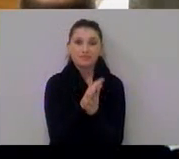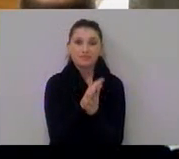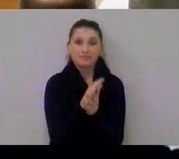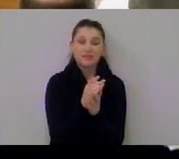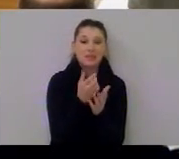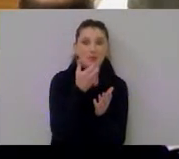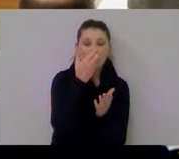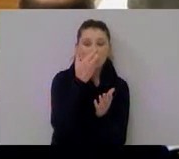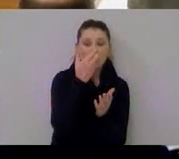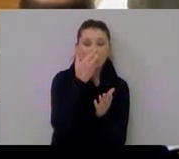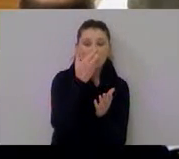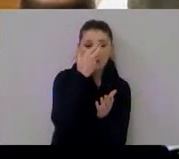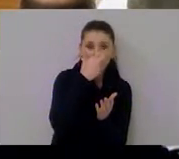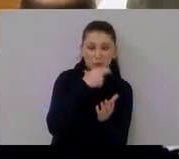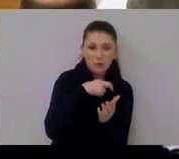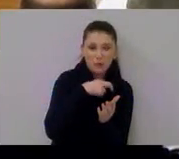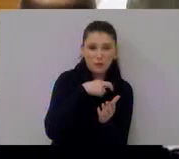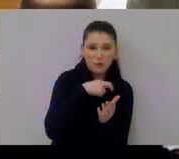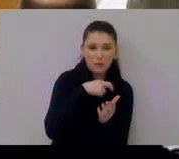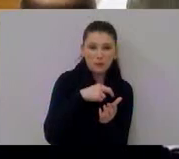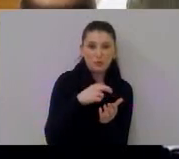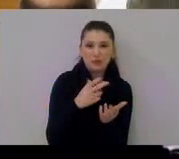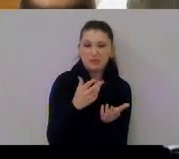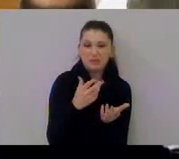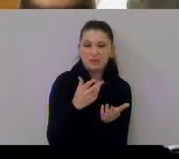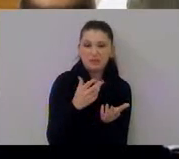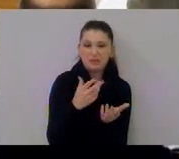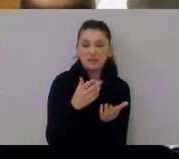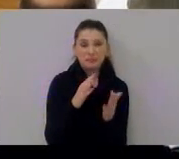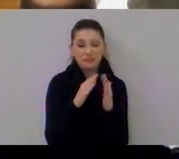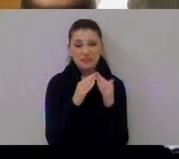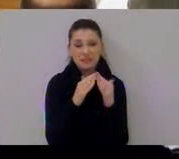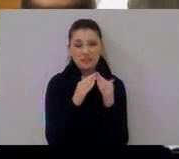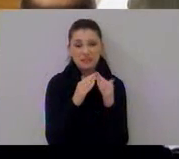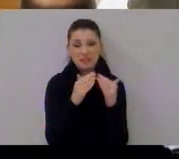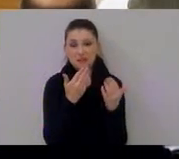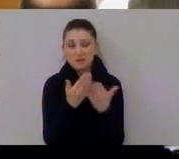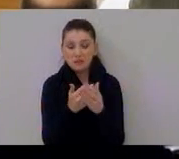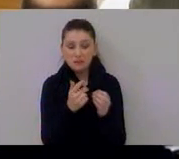nas escolas municipais.